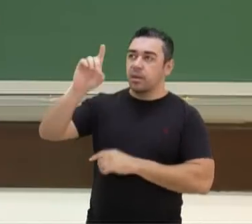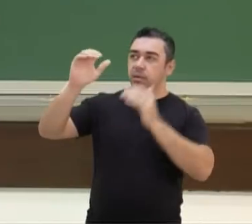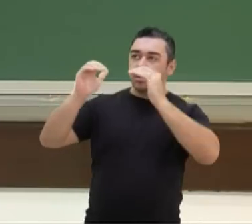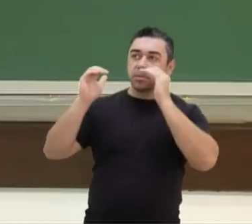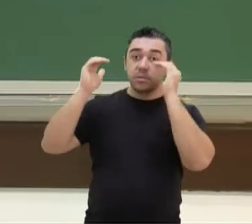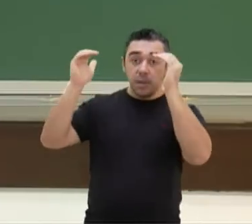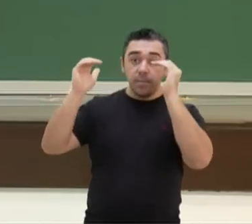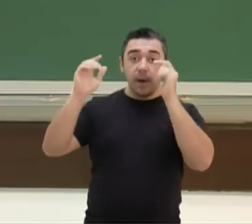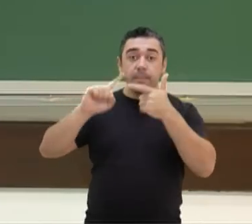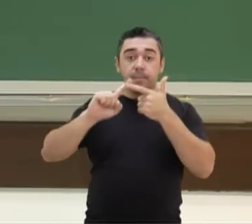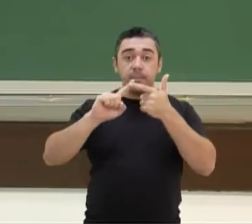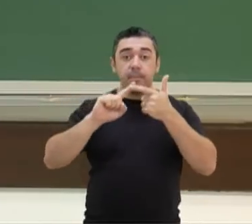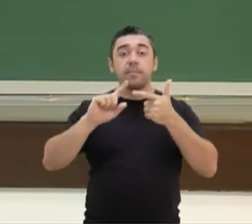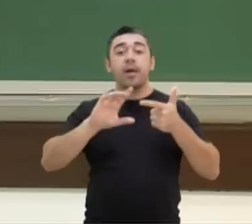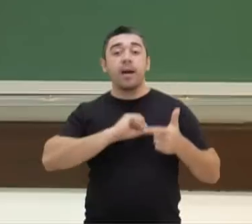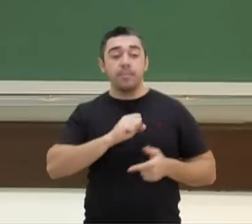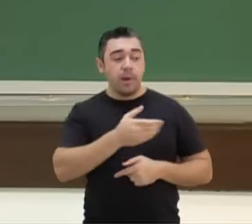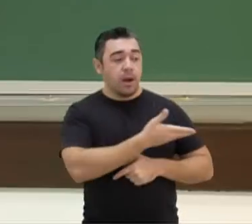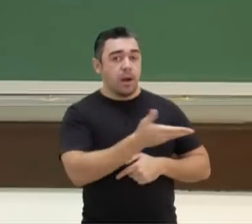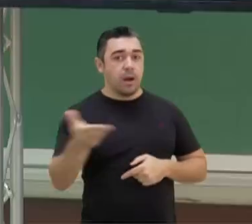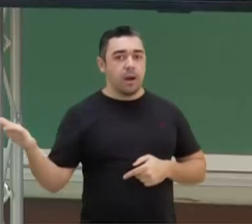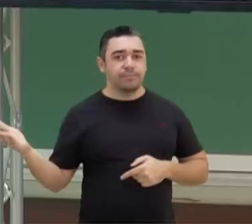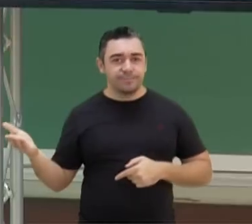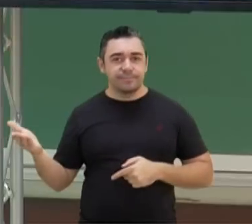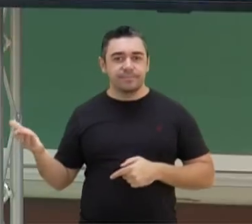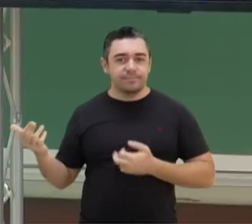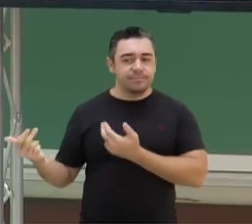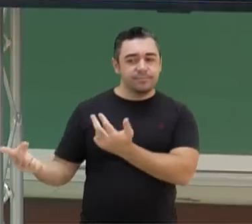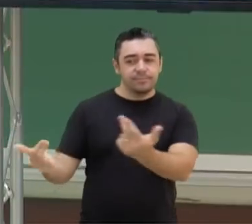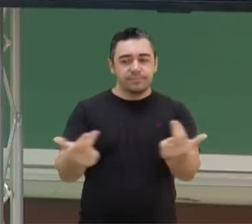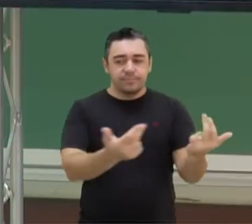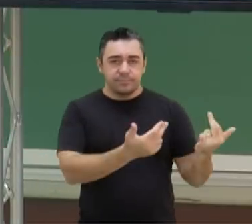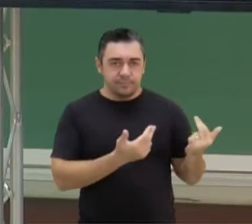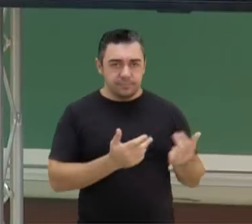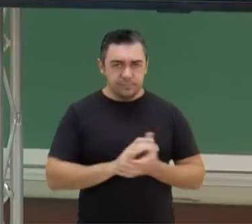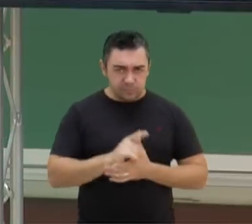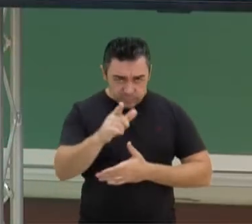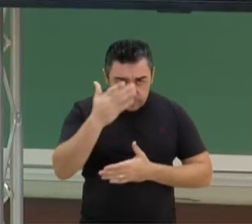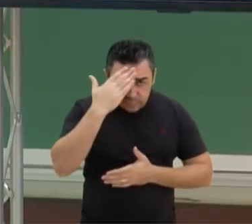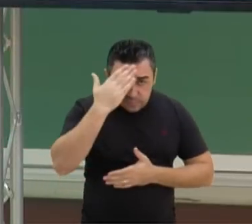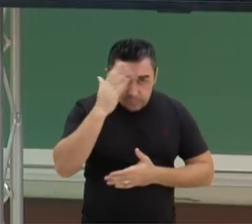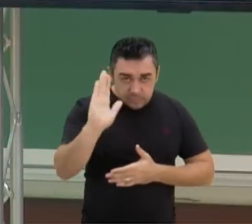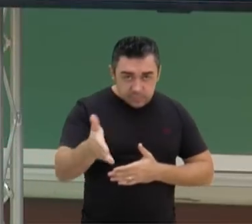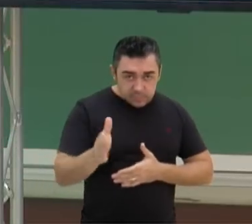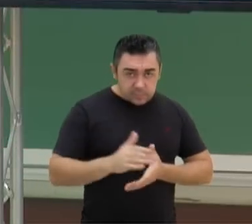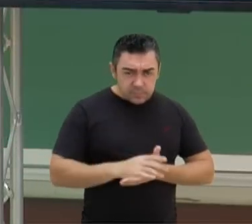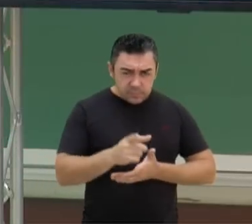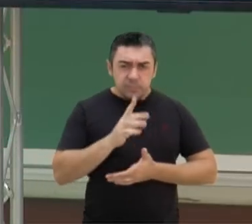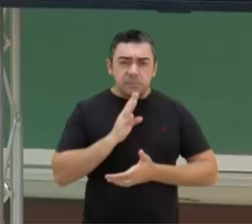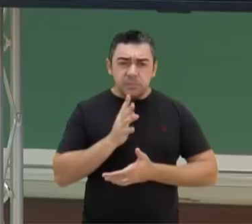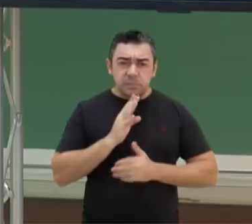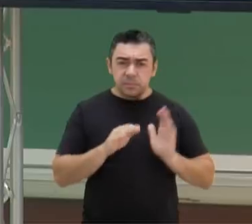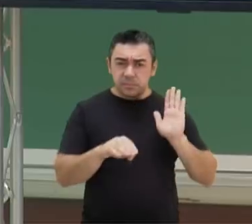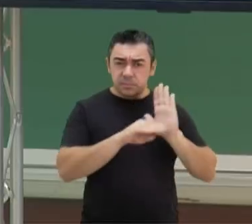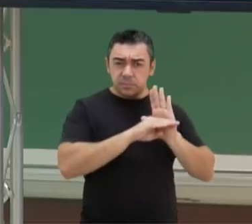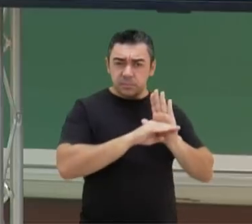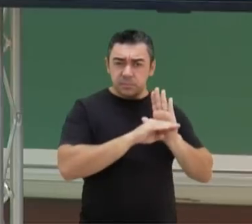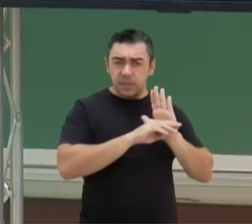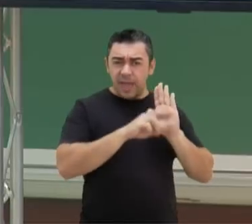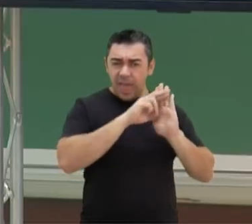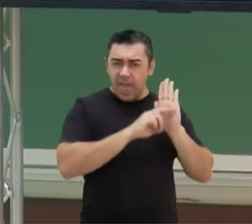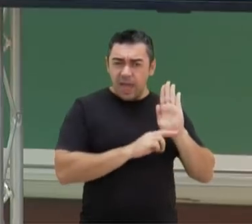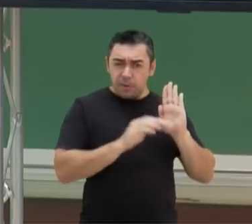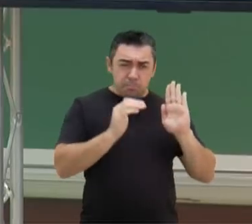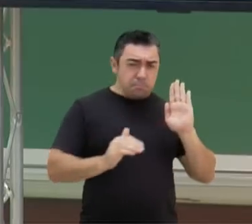sobre todas as coisas, mas o próximo como a ti mesmo. Vocês já sabiam isso? Conheciam essa regra máxima do